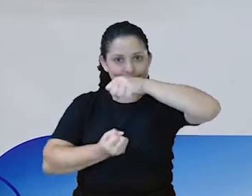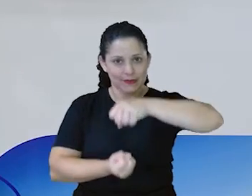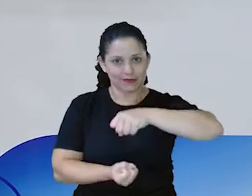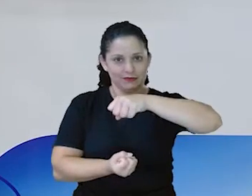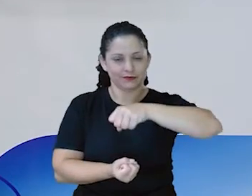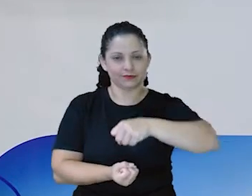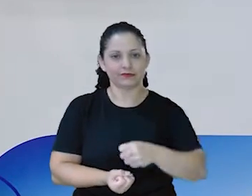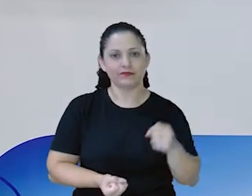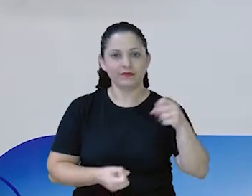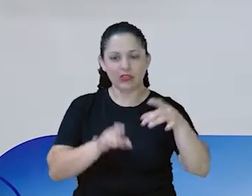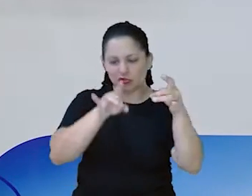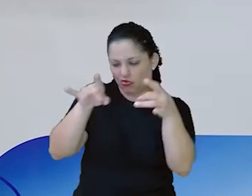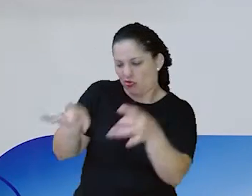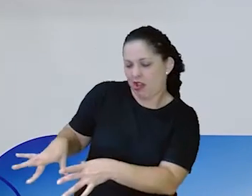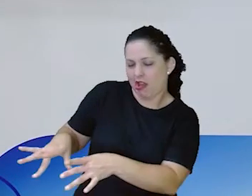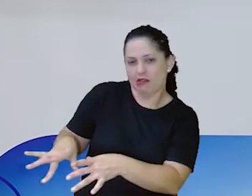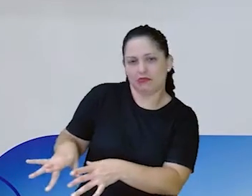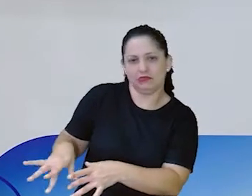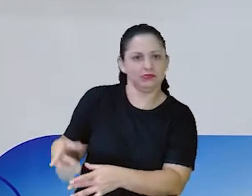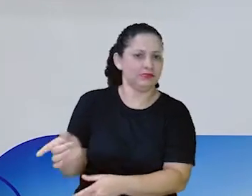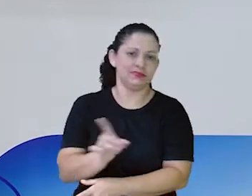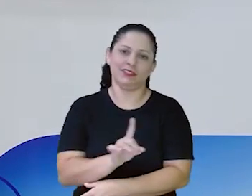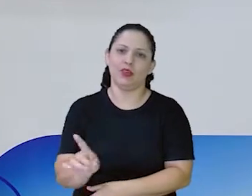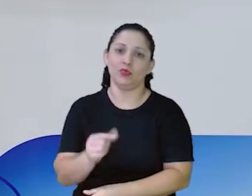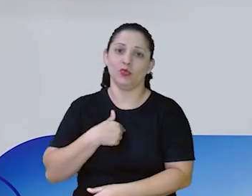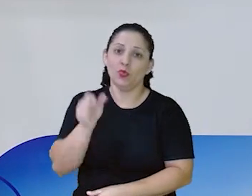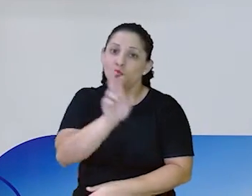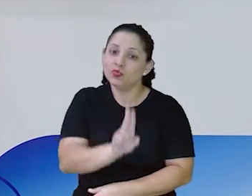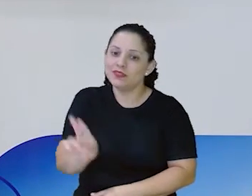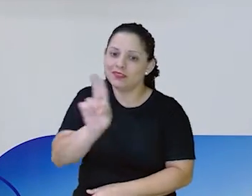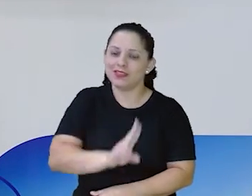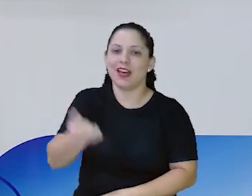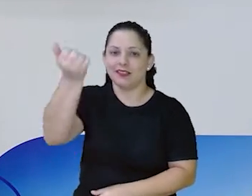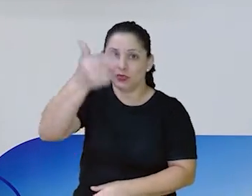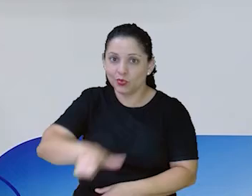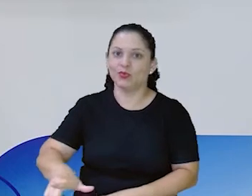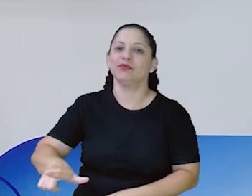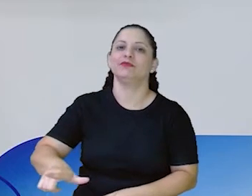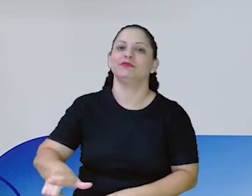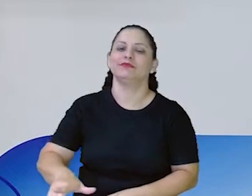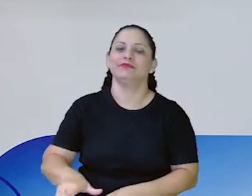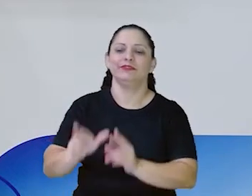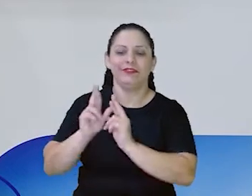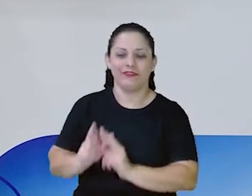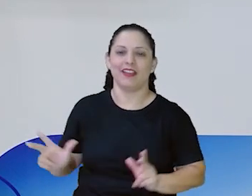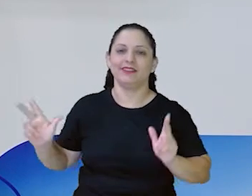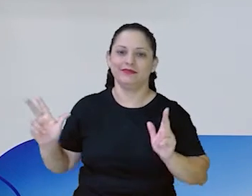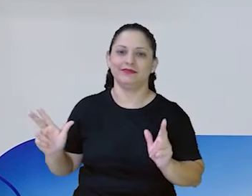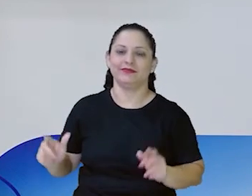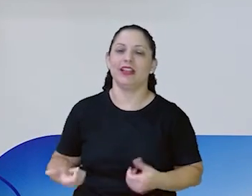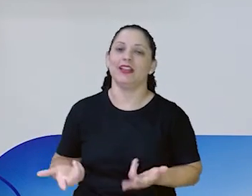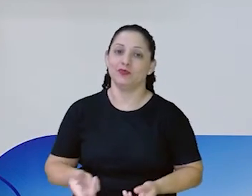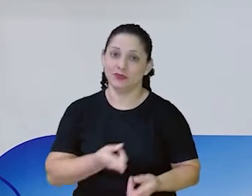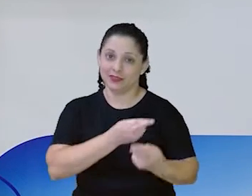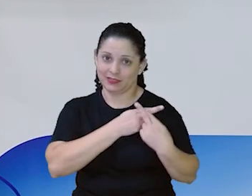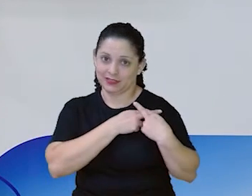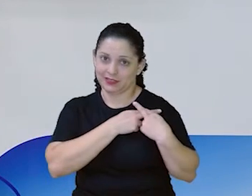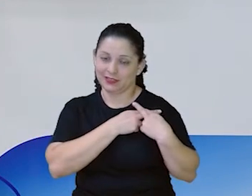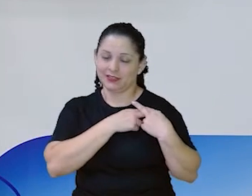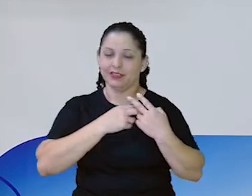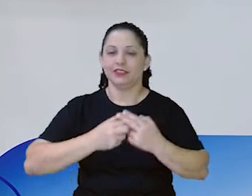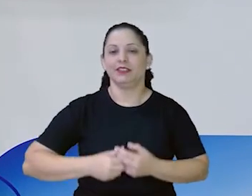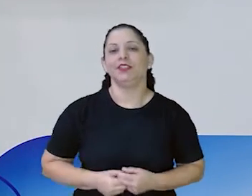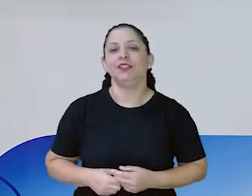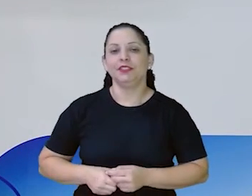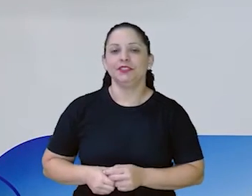vai causar danos à natureza. E eu estou reaproveitando, eu estou usando ela de uma outra forma. Sustentabilidade.